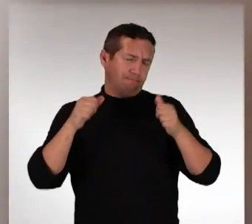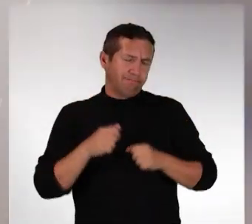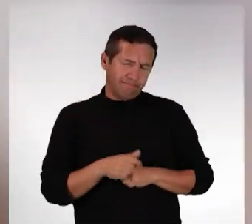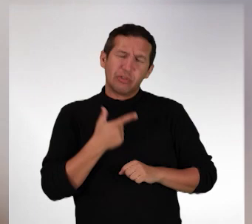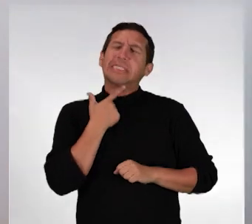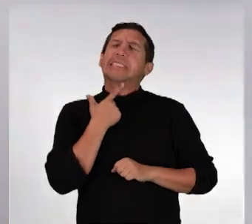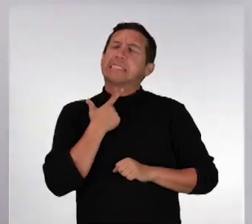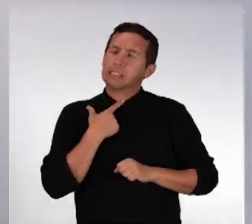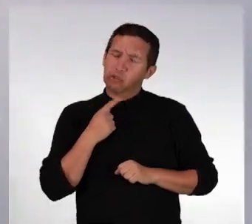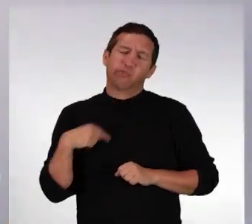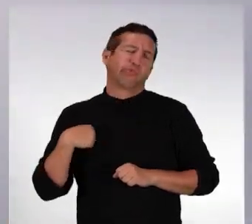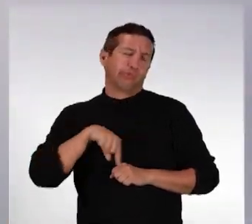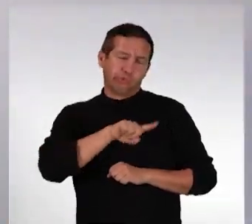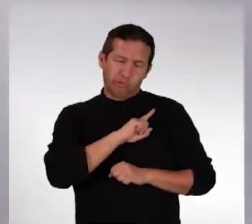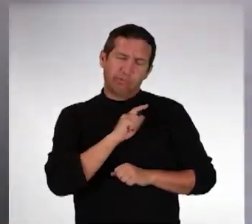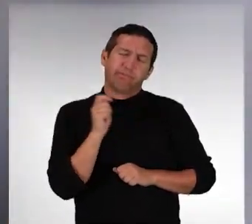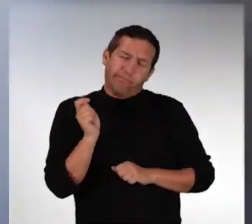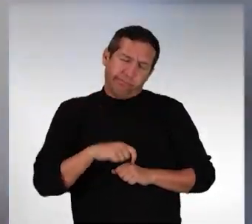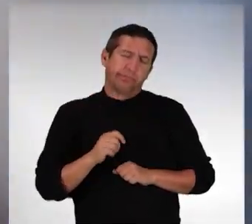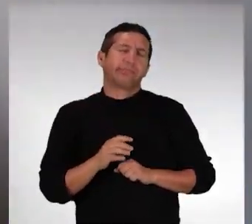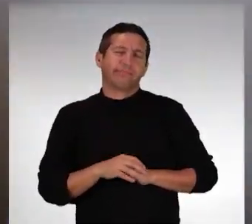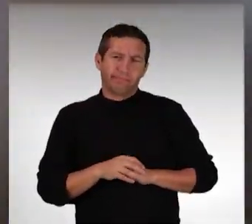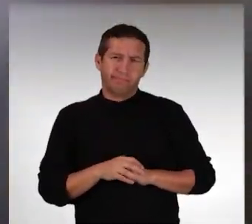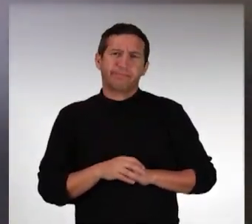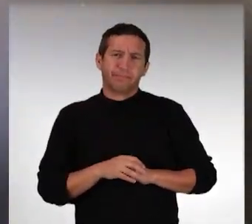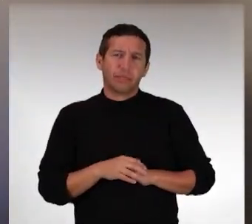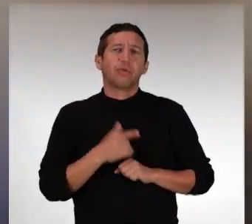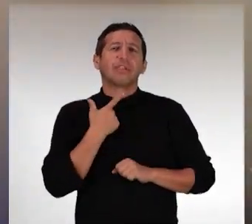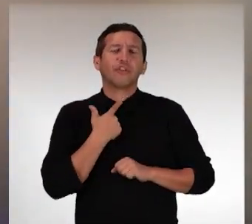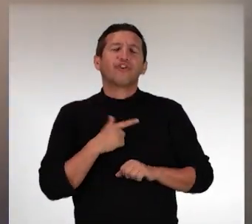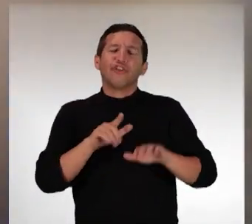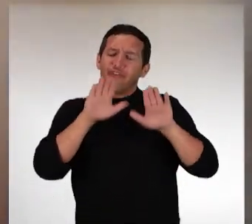tudo isso a gente consiga ficar onde